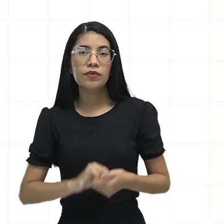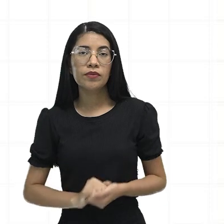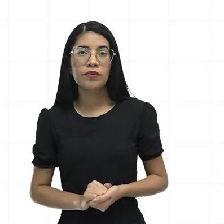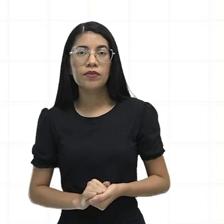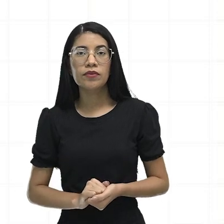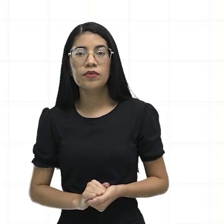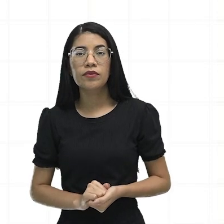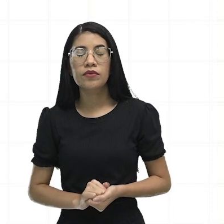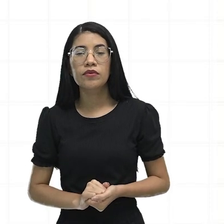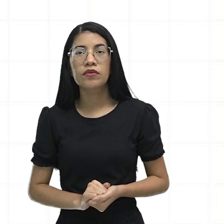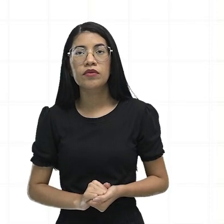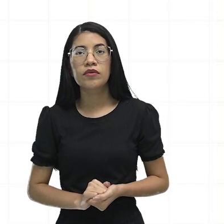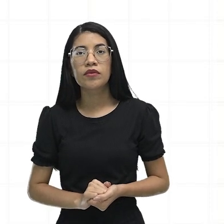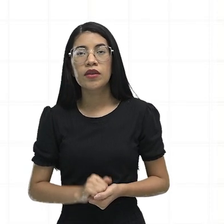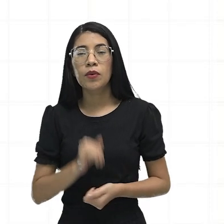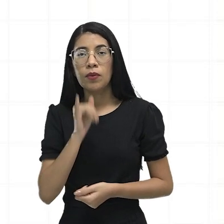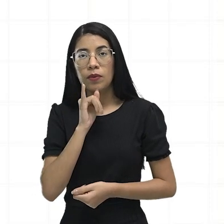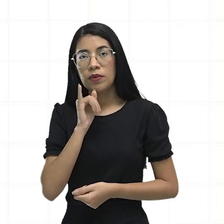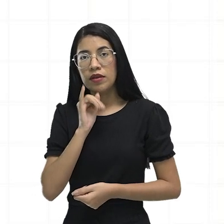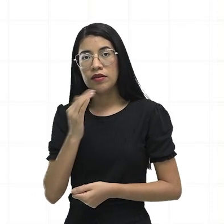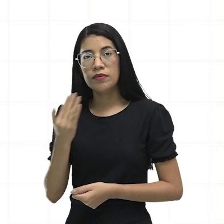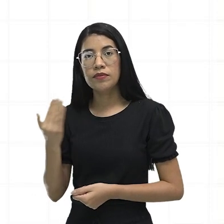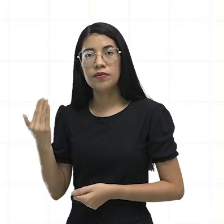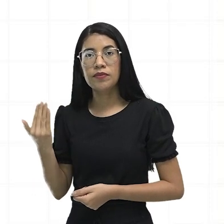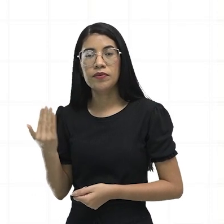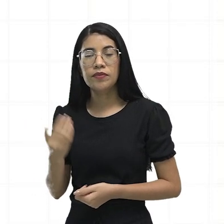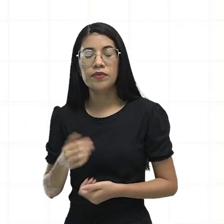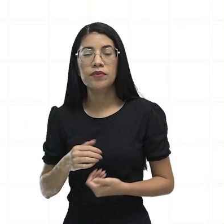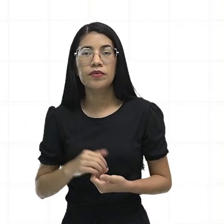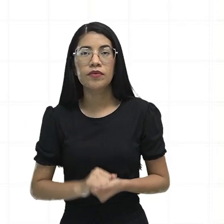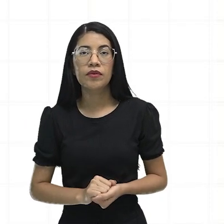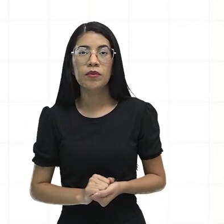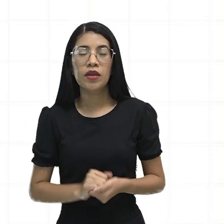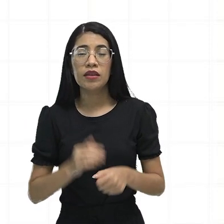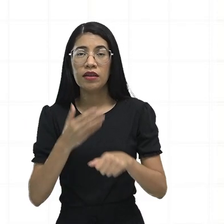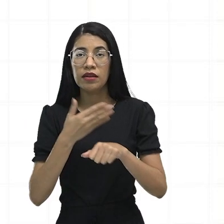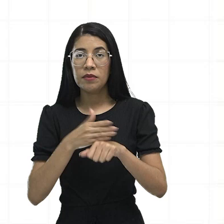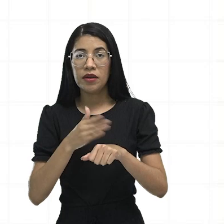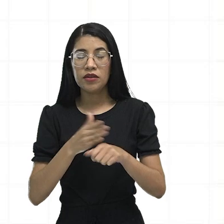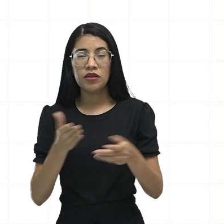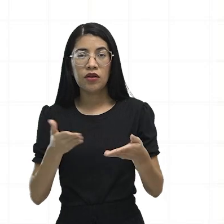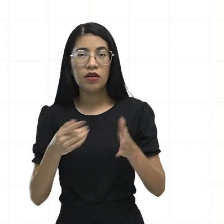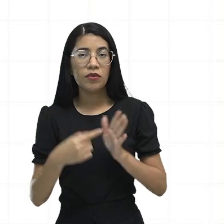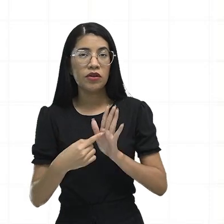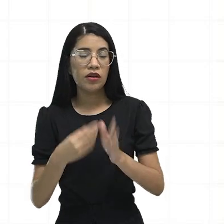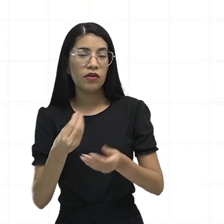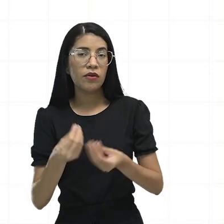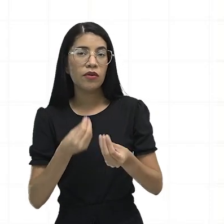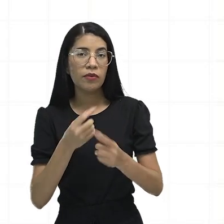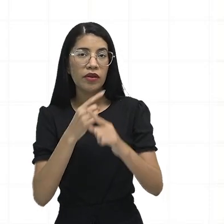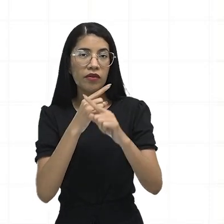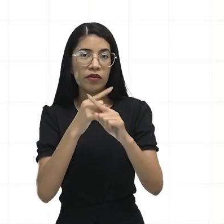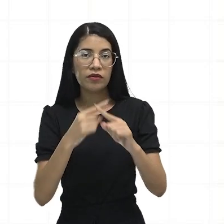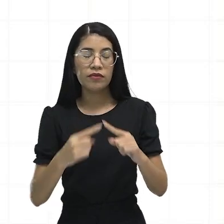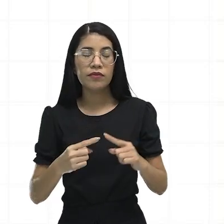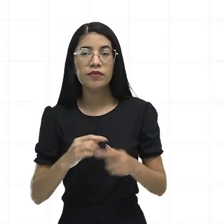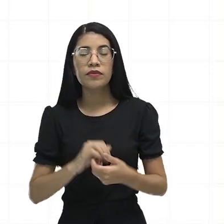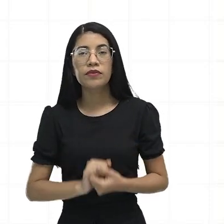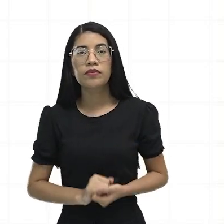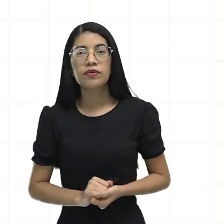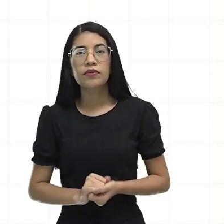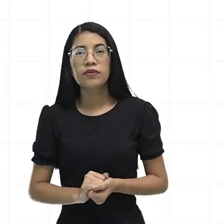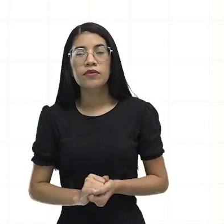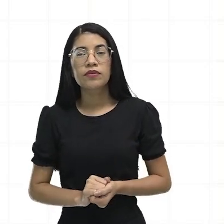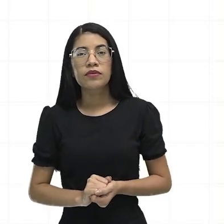então vamos aqui logo para a nossa atividade prática, tá? Para a gente verificar como é que a gente vai resolver isso